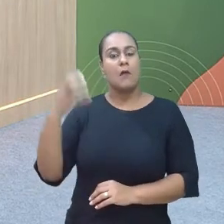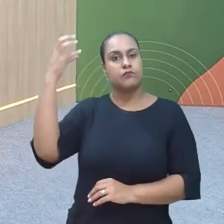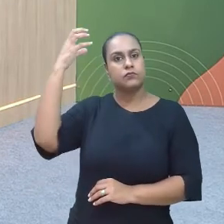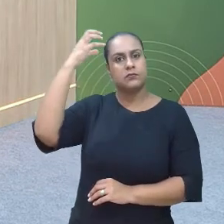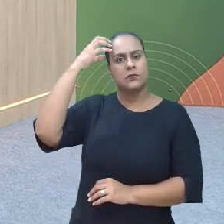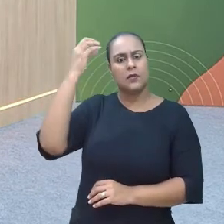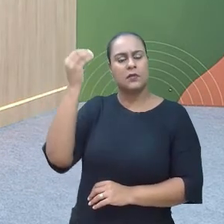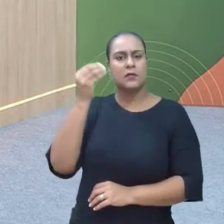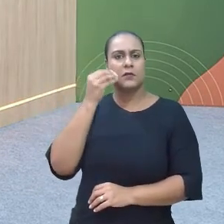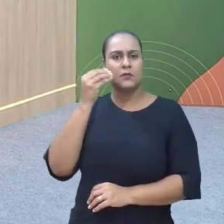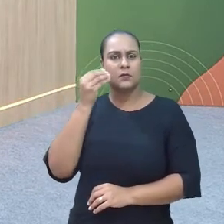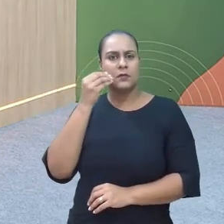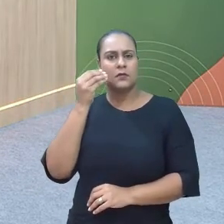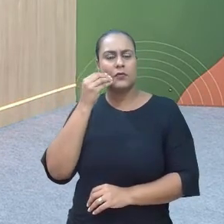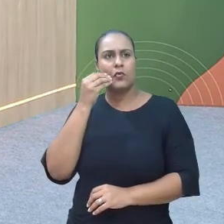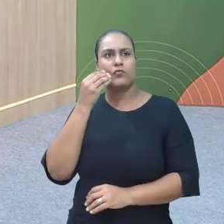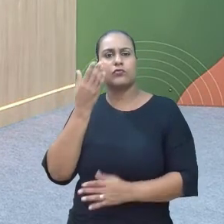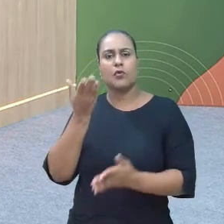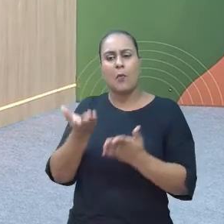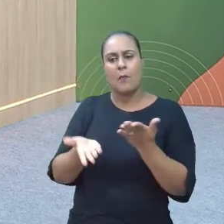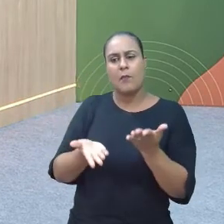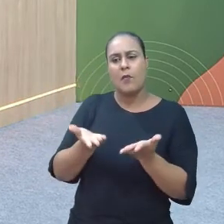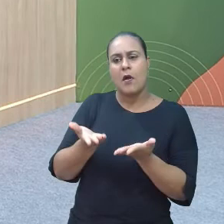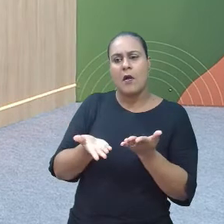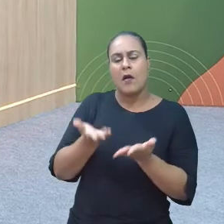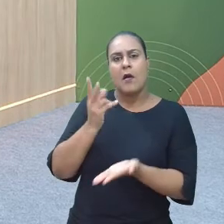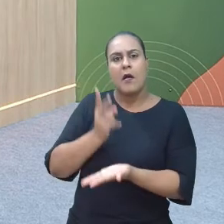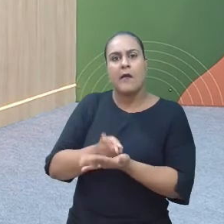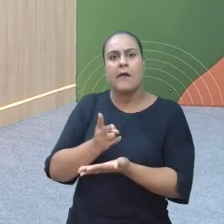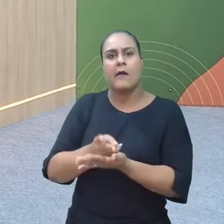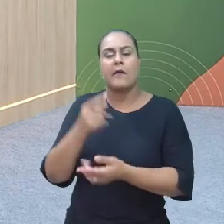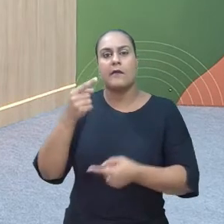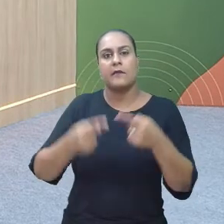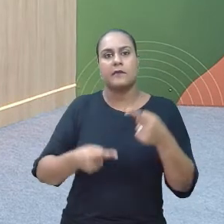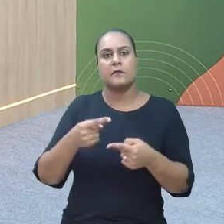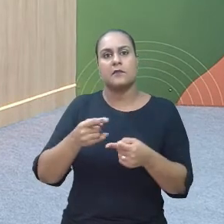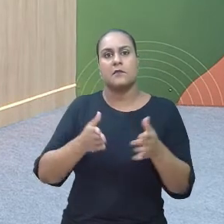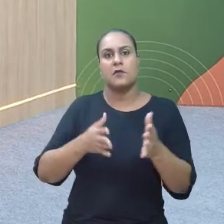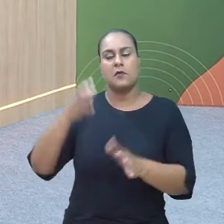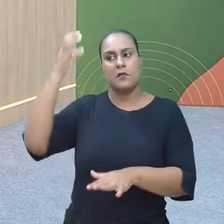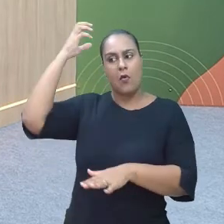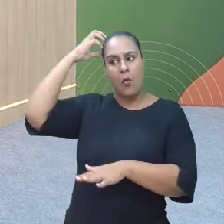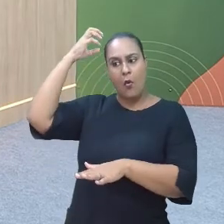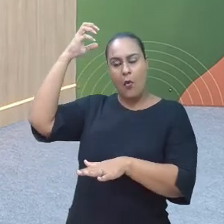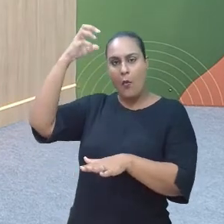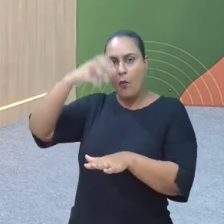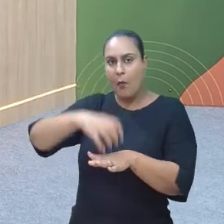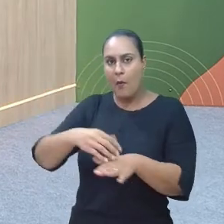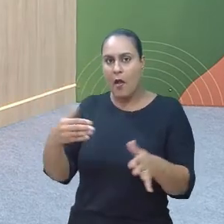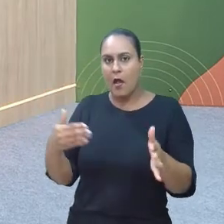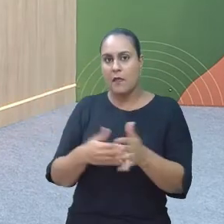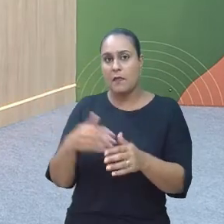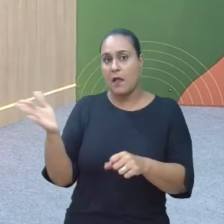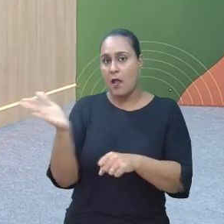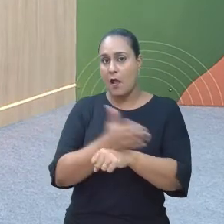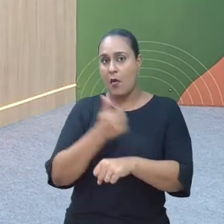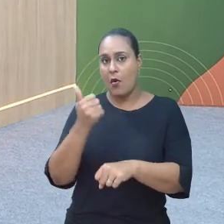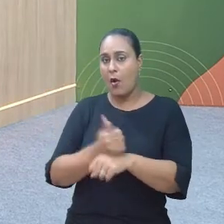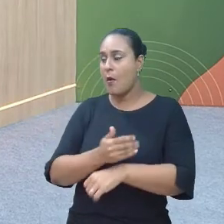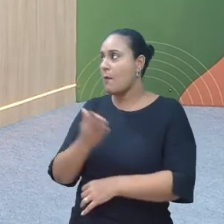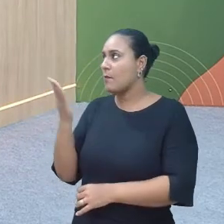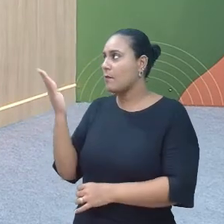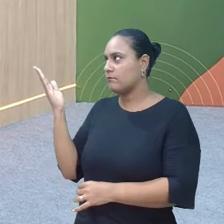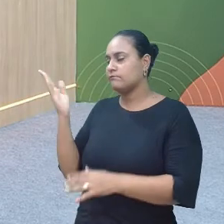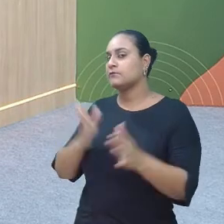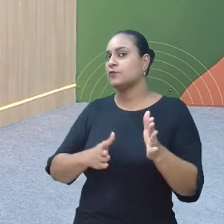estabelecer um pouco mais de estabilidade política, já que esse período da abdicação né, até o golpe da maioridade,